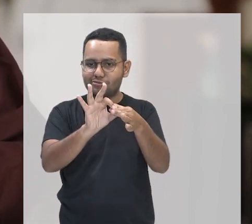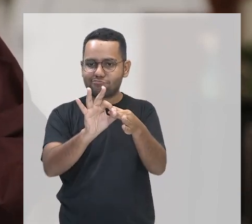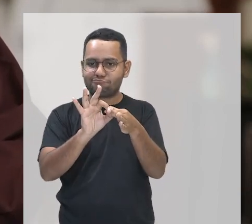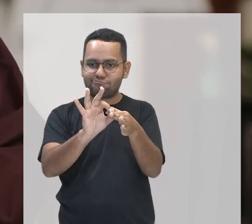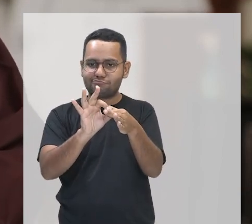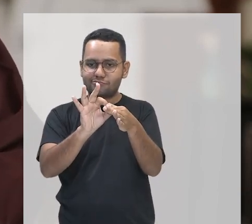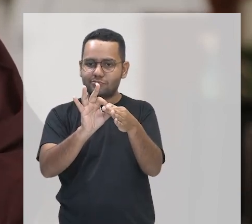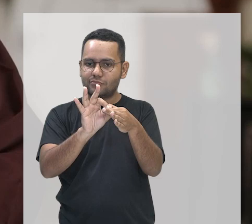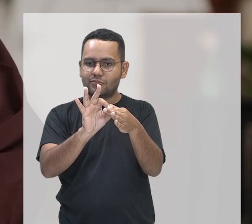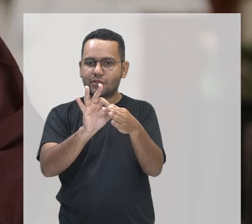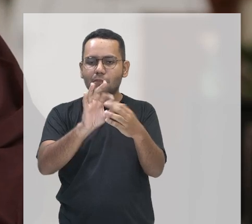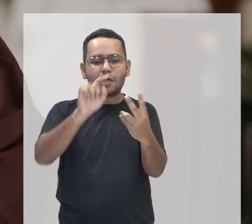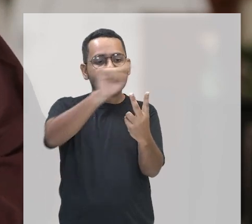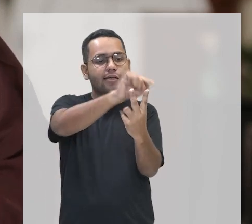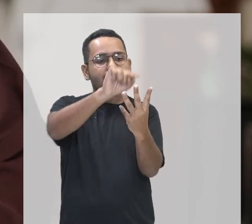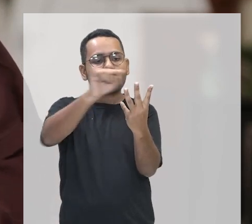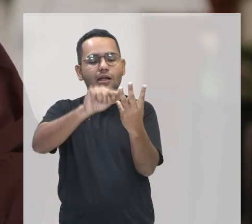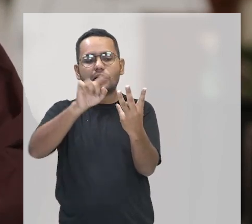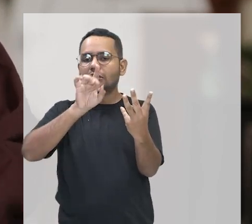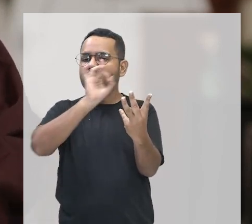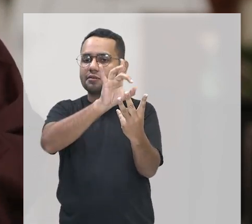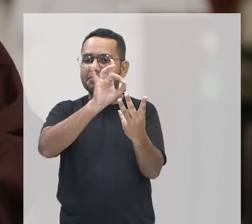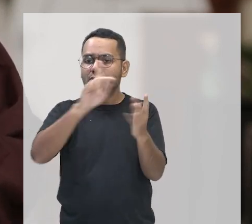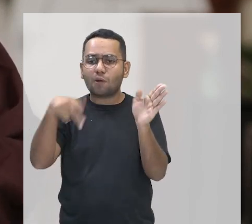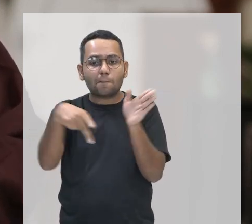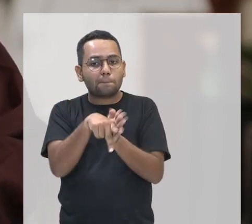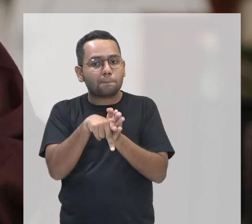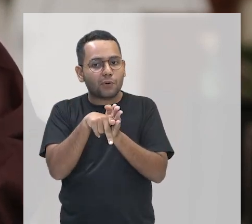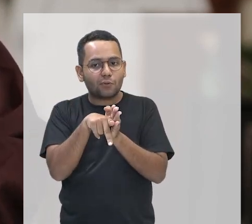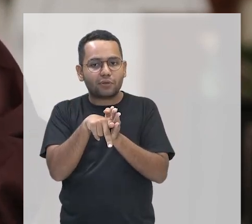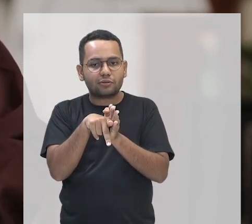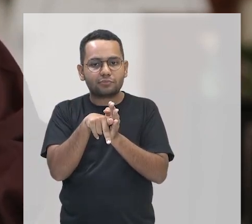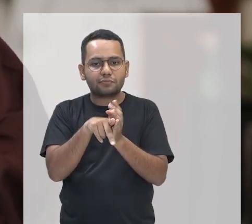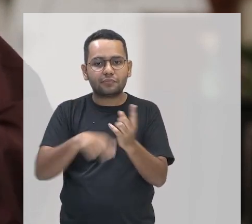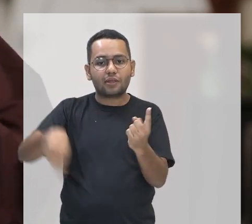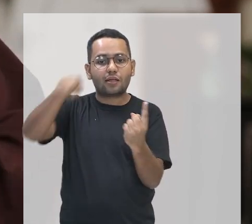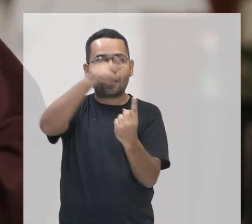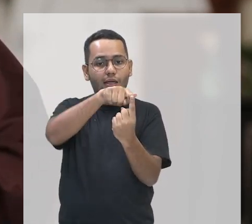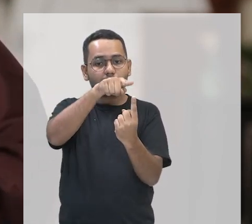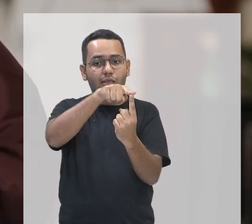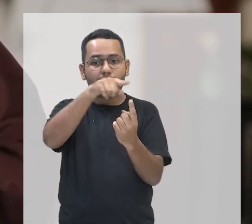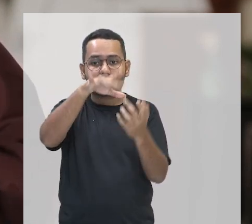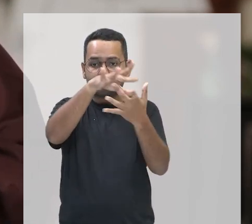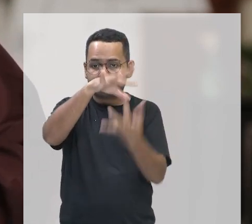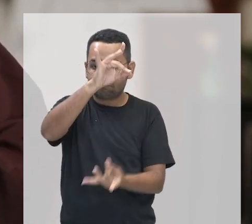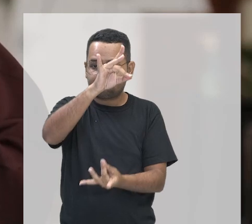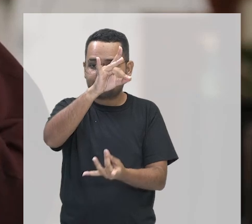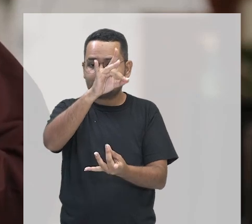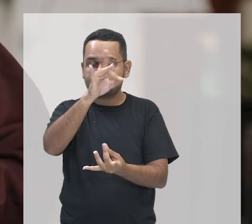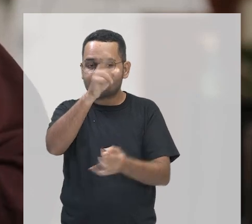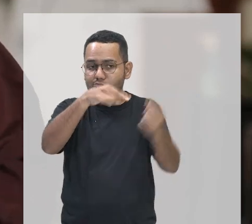um na sua dimensão. A religião na dimensão da espiritualidade, do transcendente,